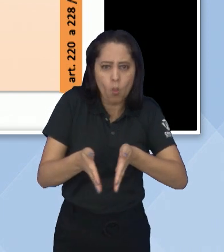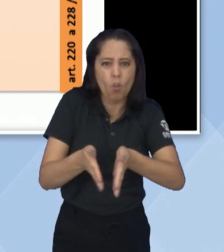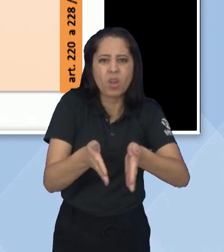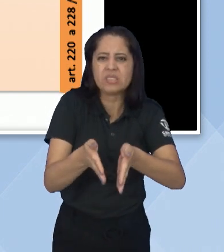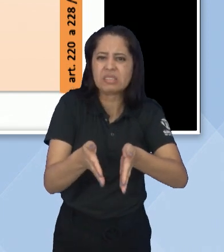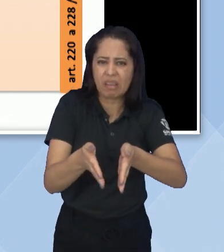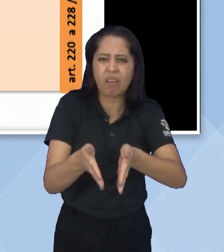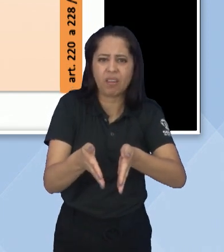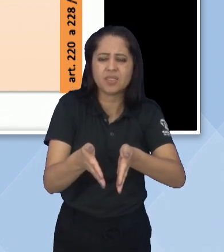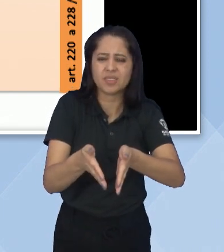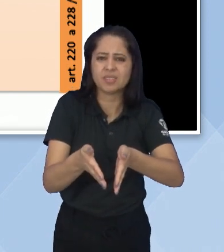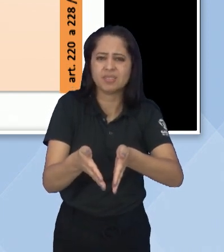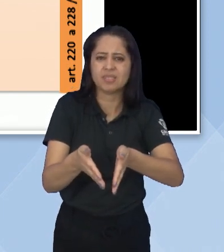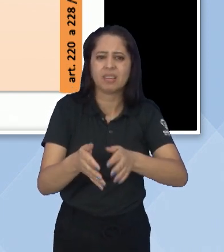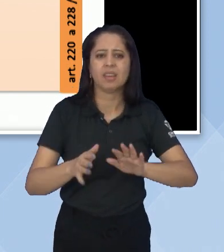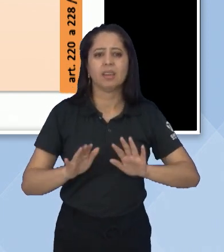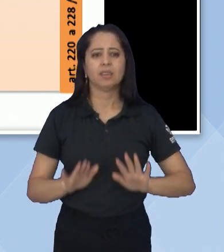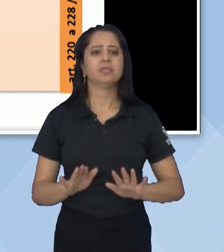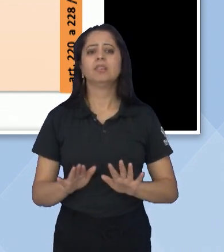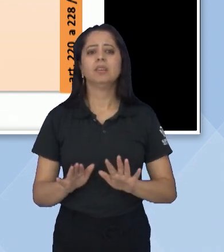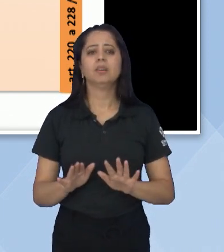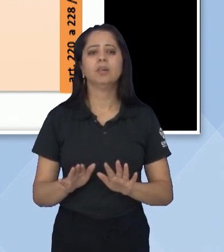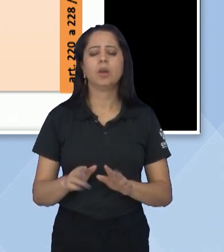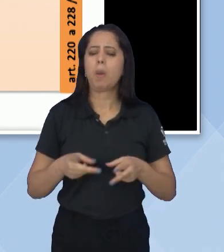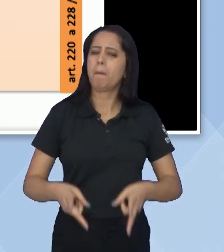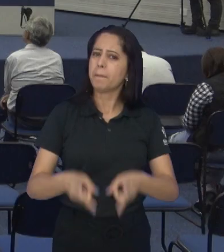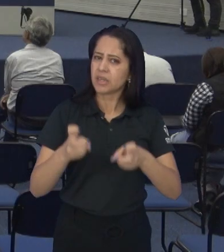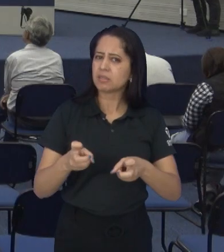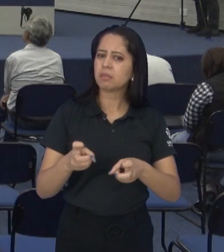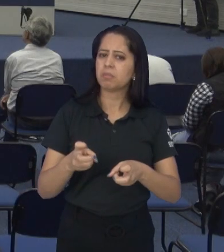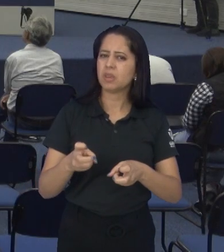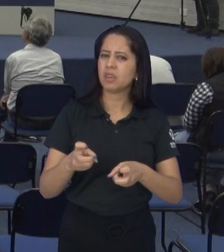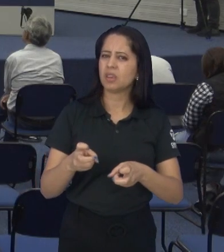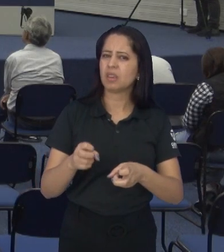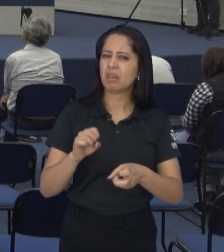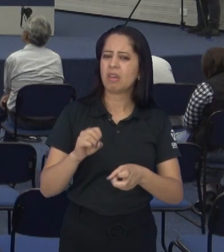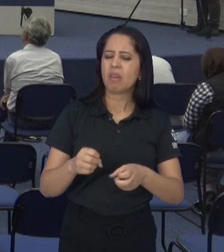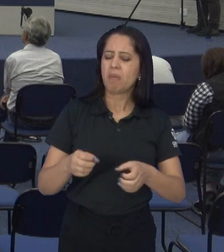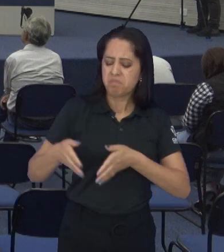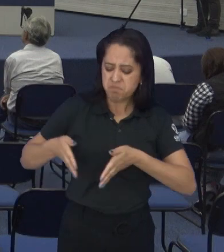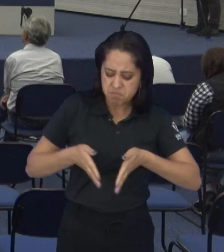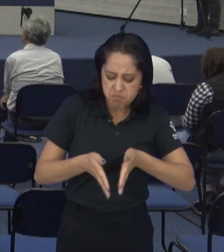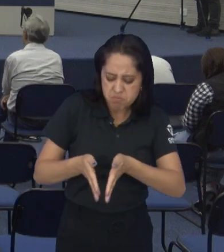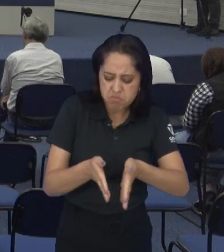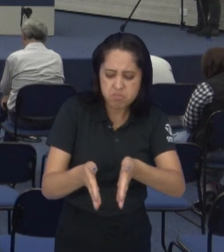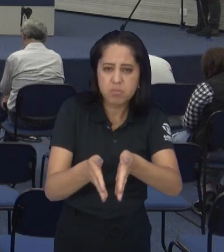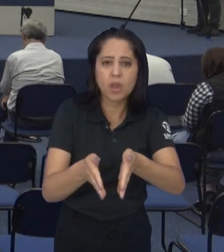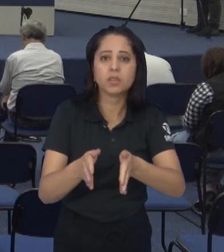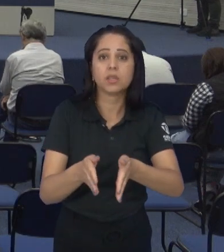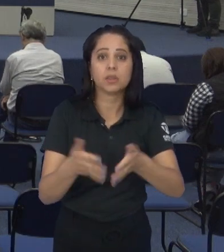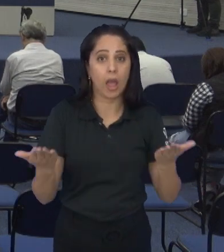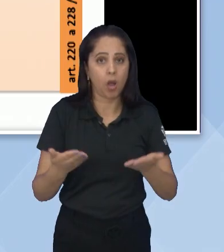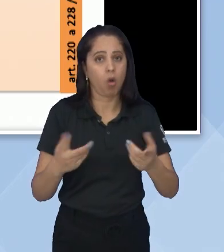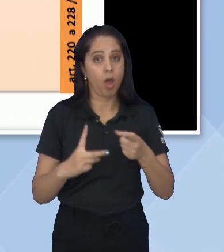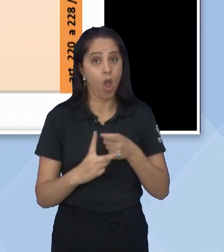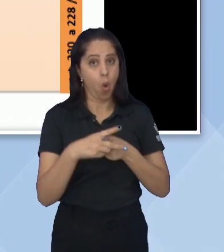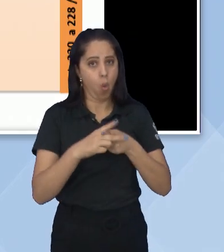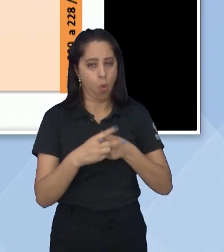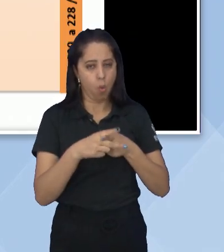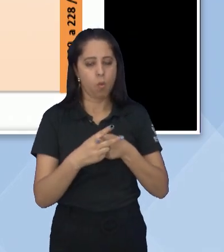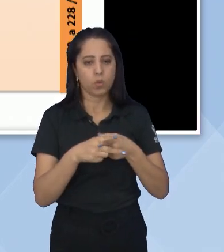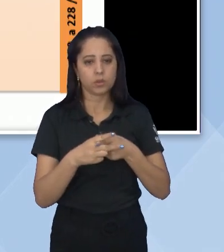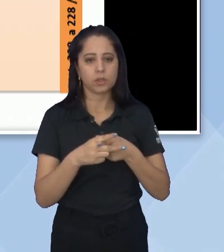bula porque foi isso mesmo a gente a gente percebeu essa deficiência Nossa que causou isso então a gente tá corrigindo isso e que